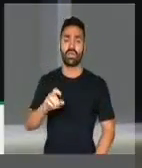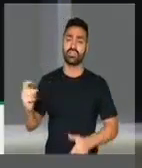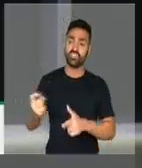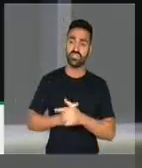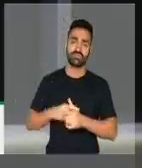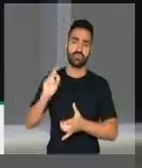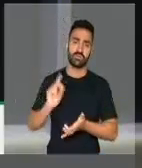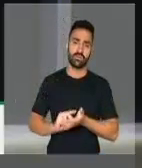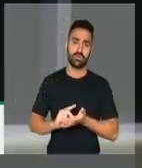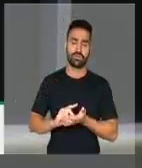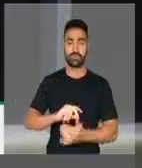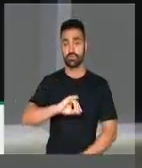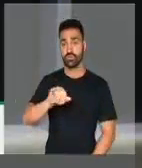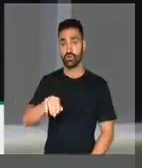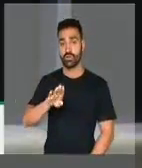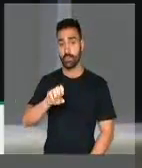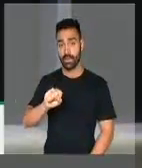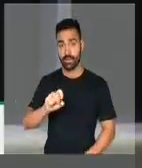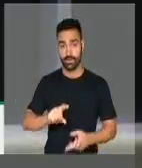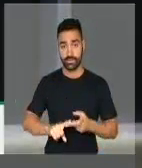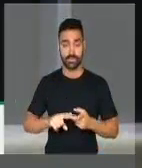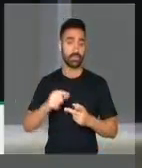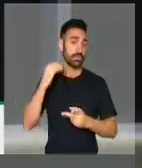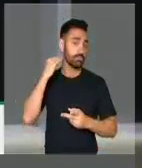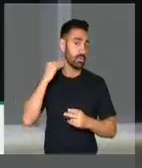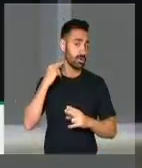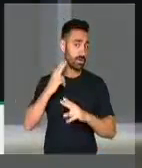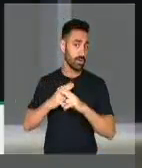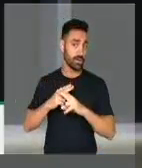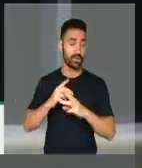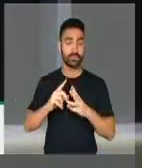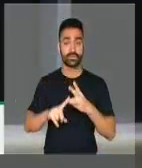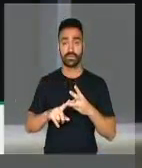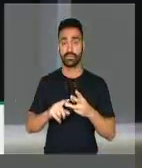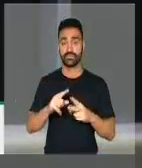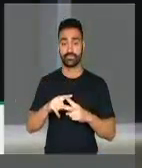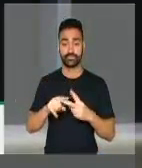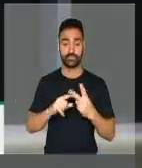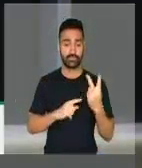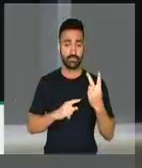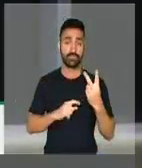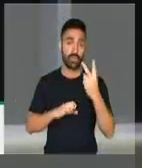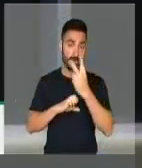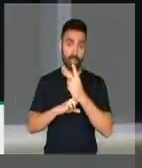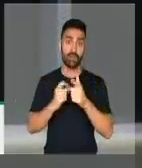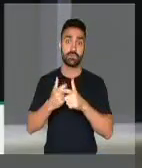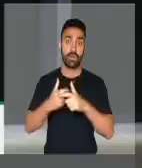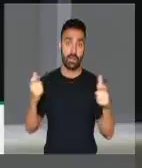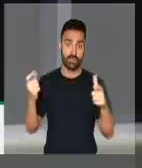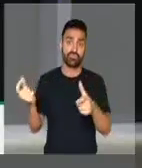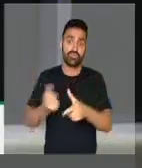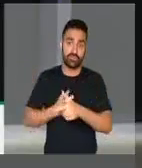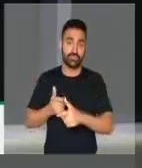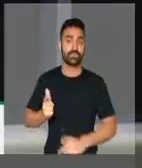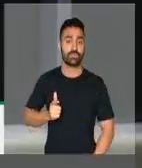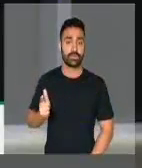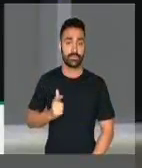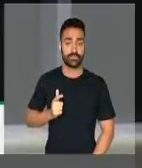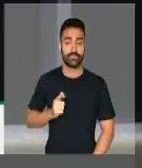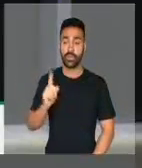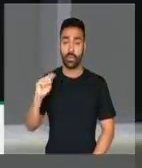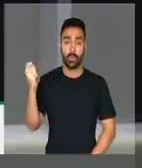pela JBS, Caixa Econômica Federal, para citar apenas duas grandes devedoras, e a